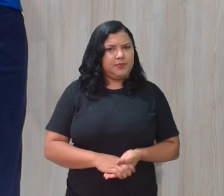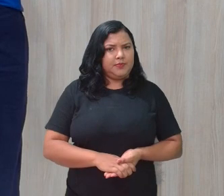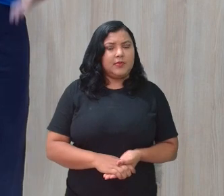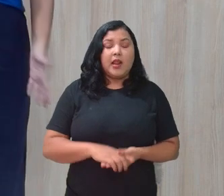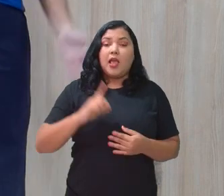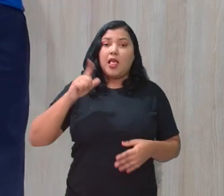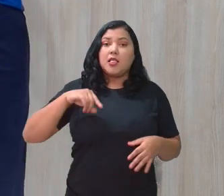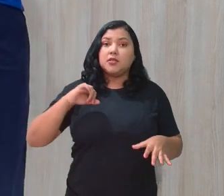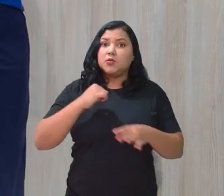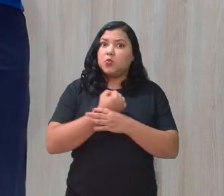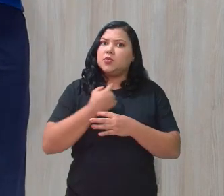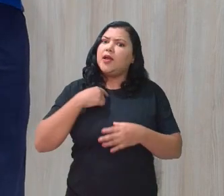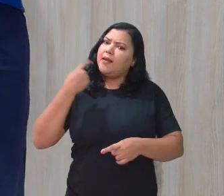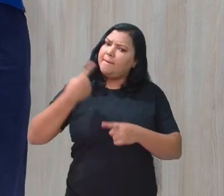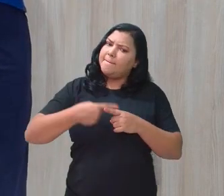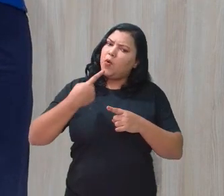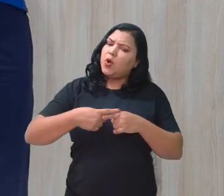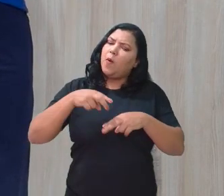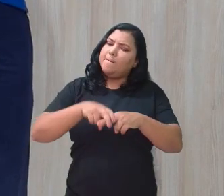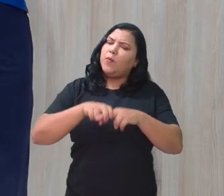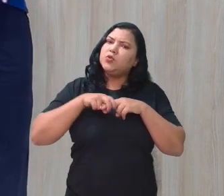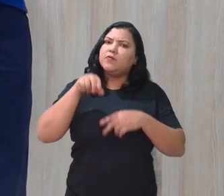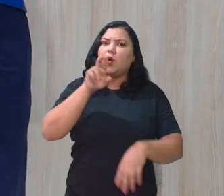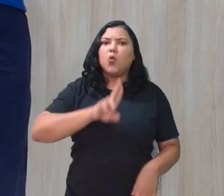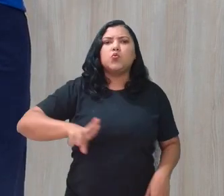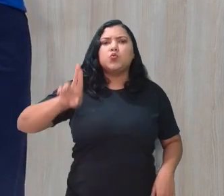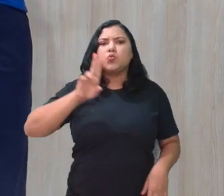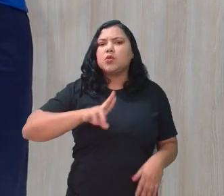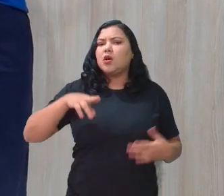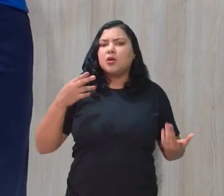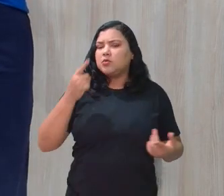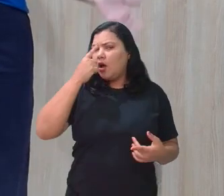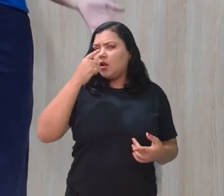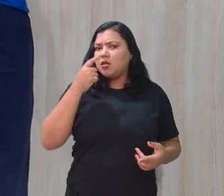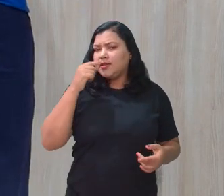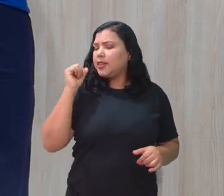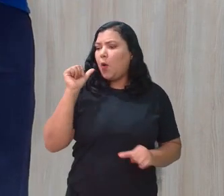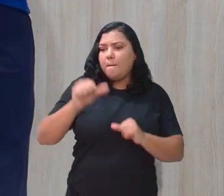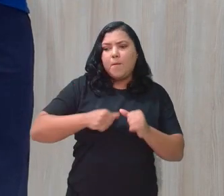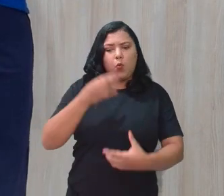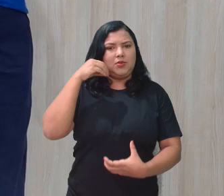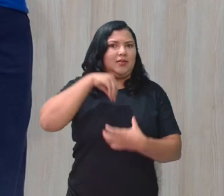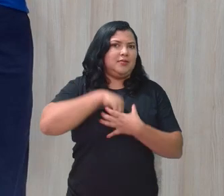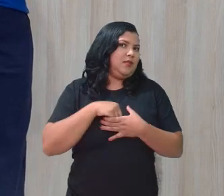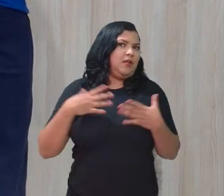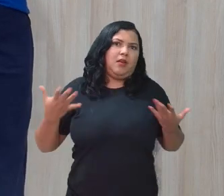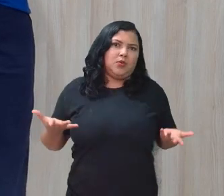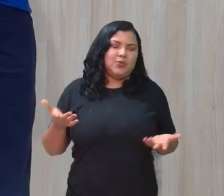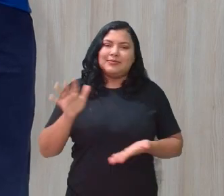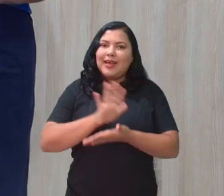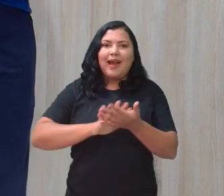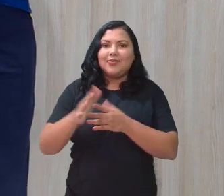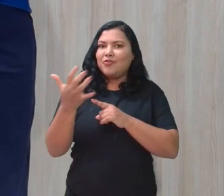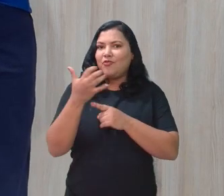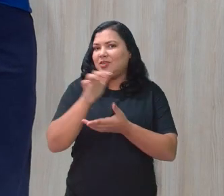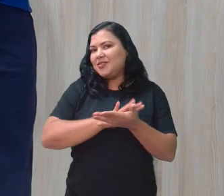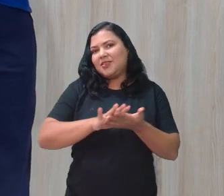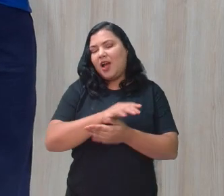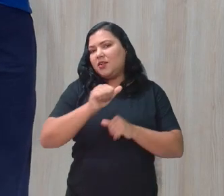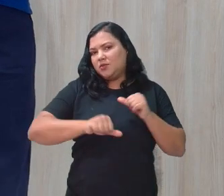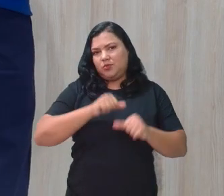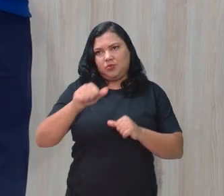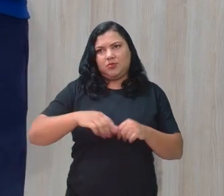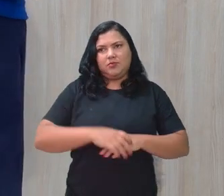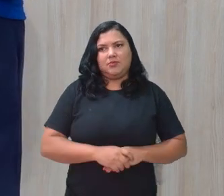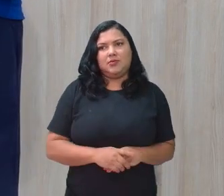importante, de por que ele é o mesmo homem. De por que o nariz não vai defini-lo. E